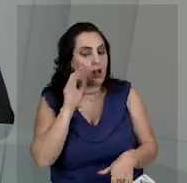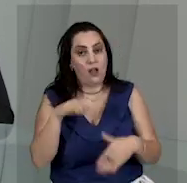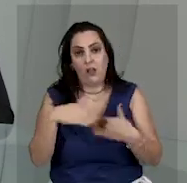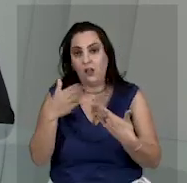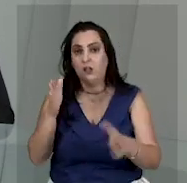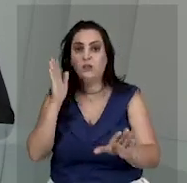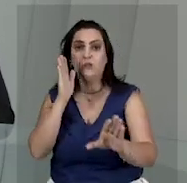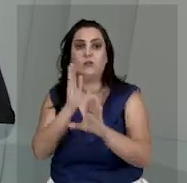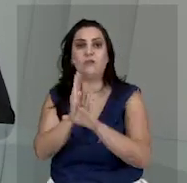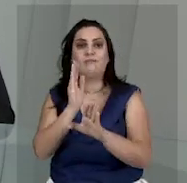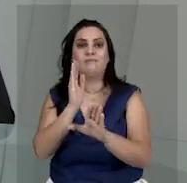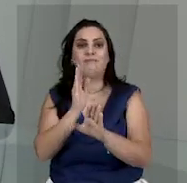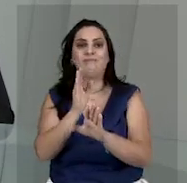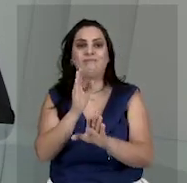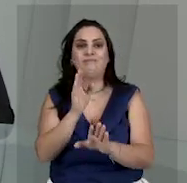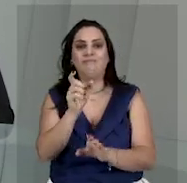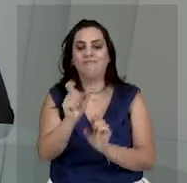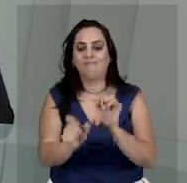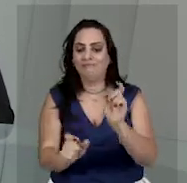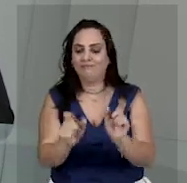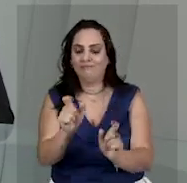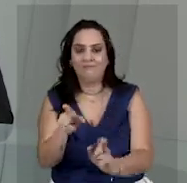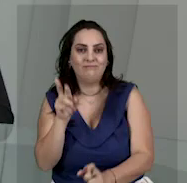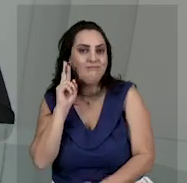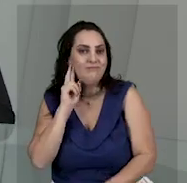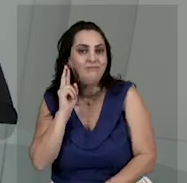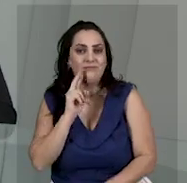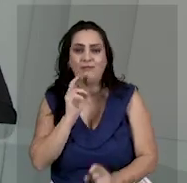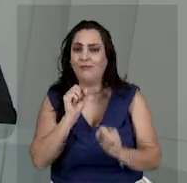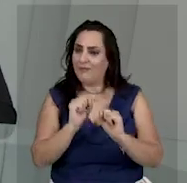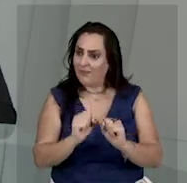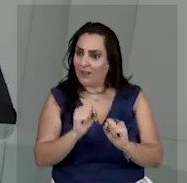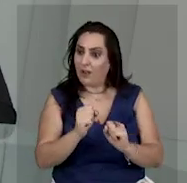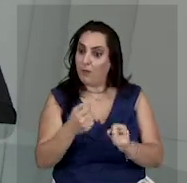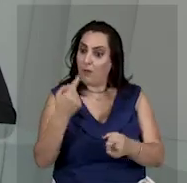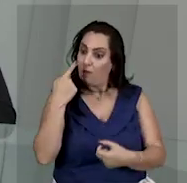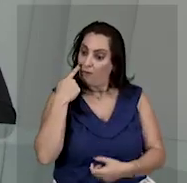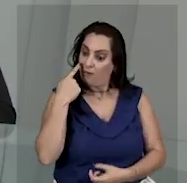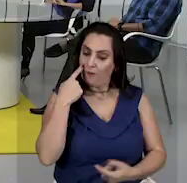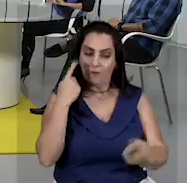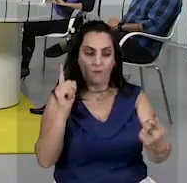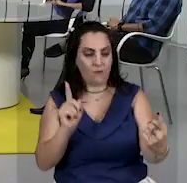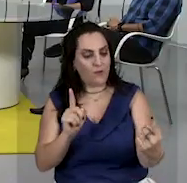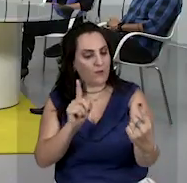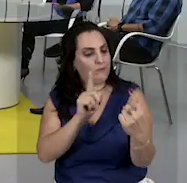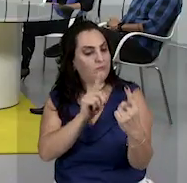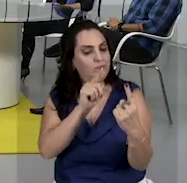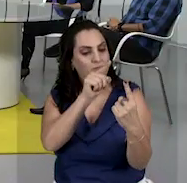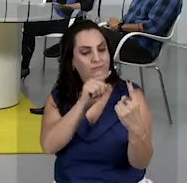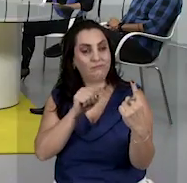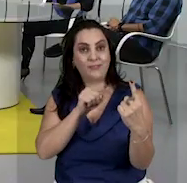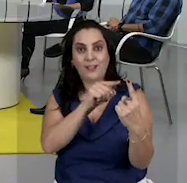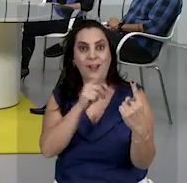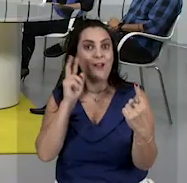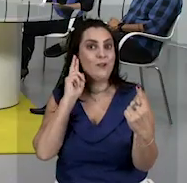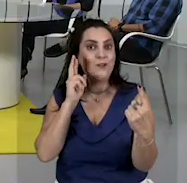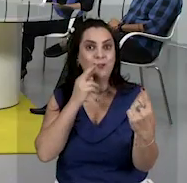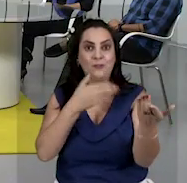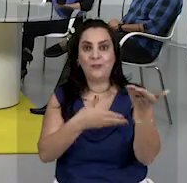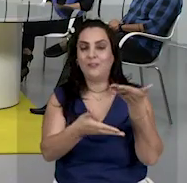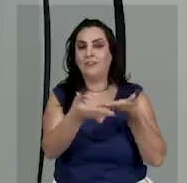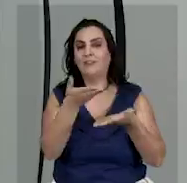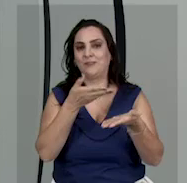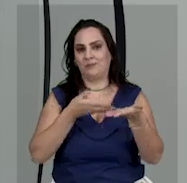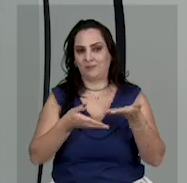os pares dentro da escola e ela pode, sim, se reconhecer como uma pessoa surda. Agora, eu gostaria que vocês me